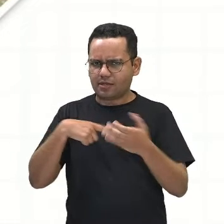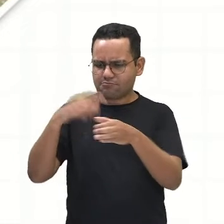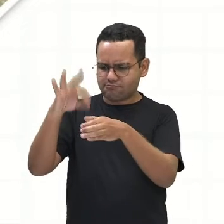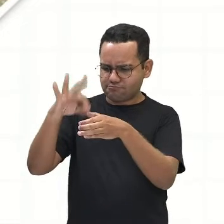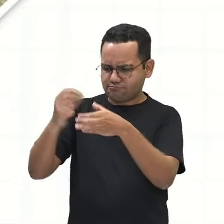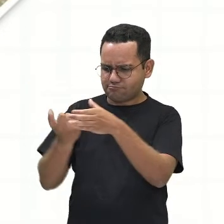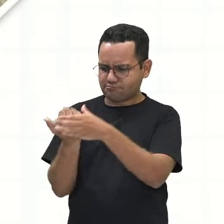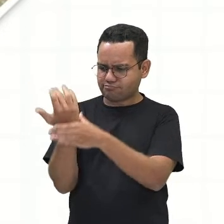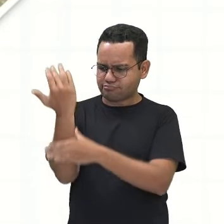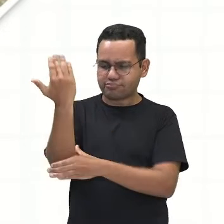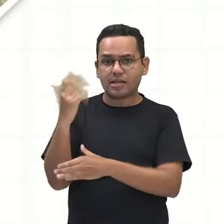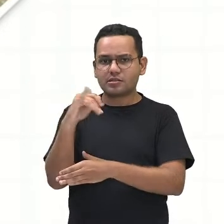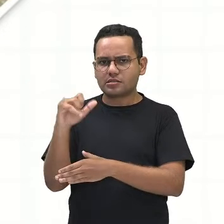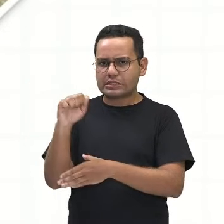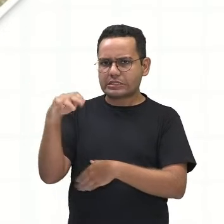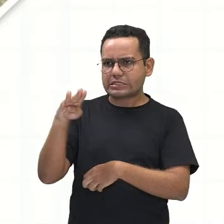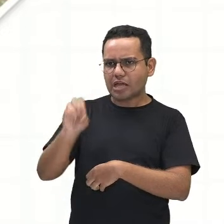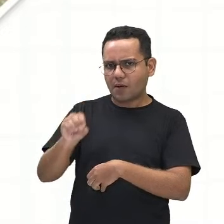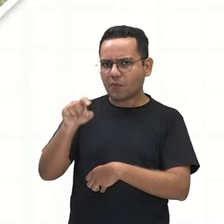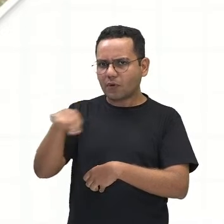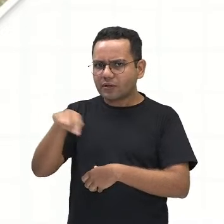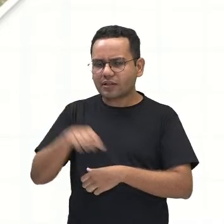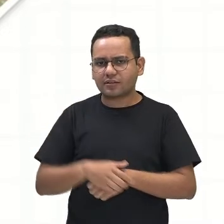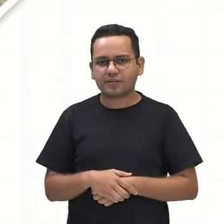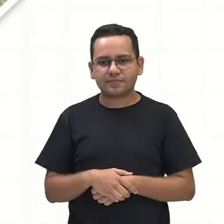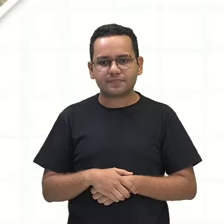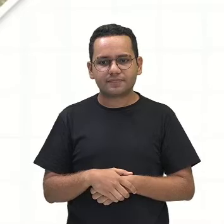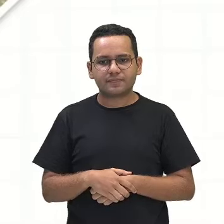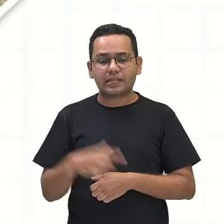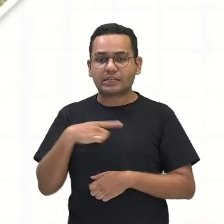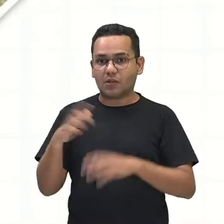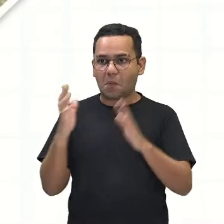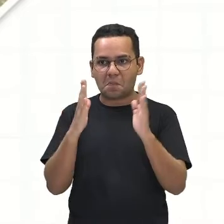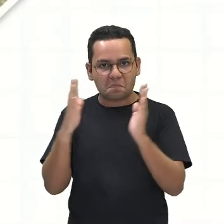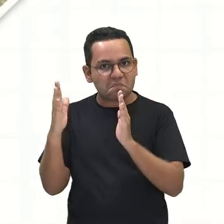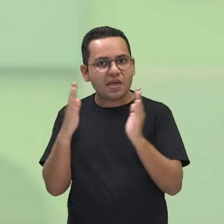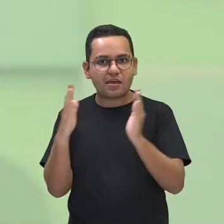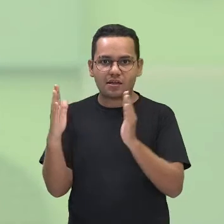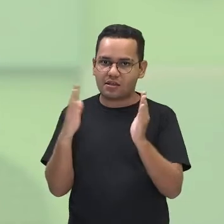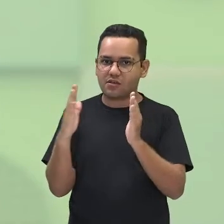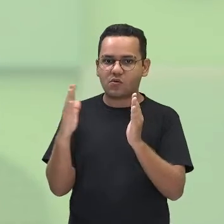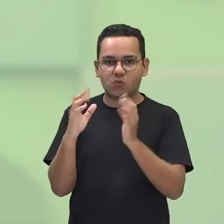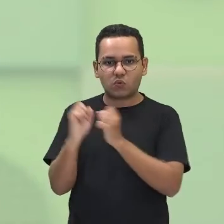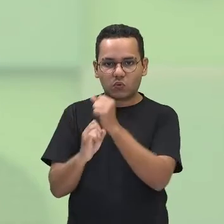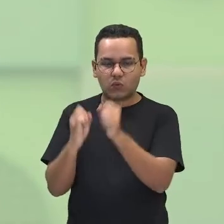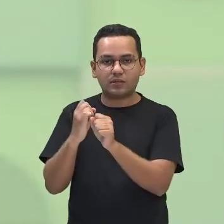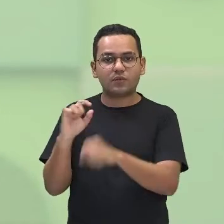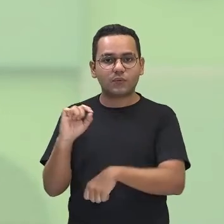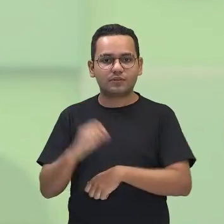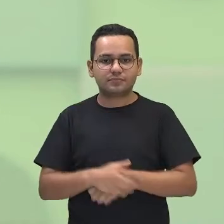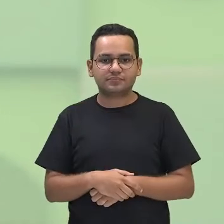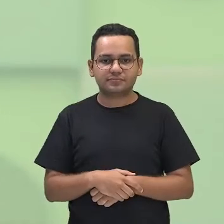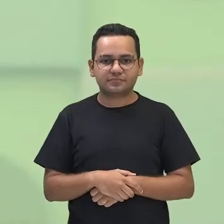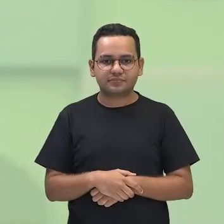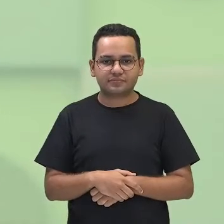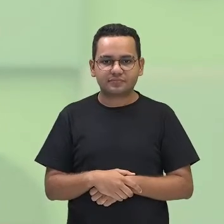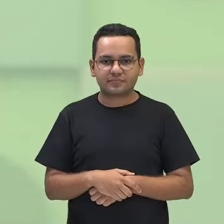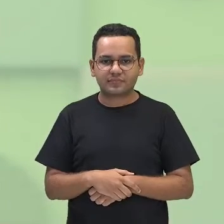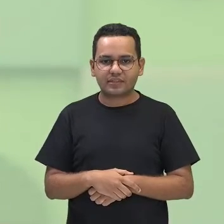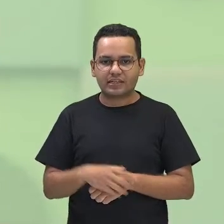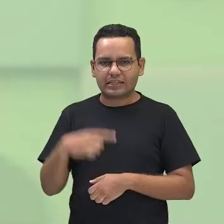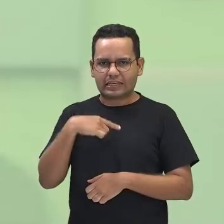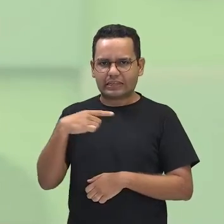seu quintal e que em um determinado período do ano ele lança essas flores